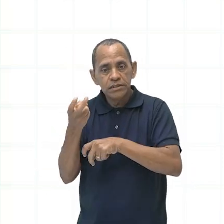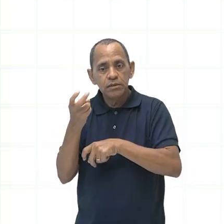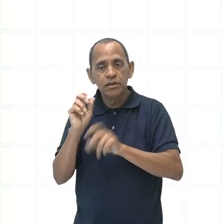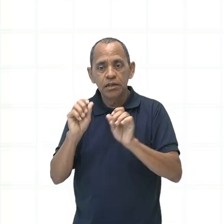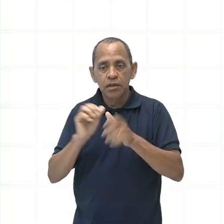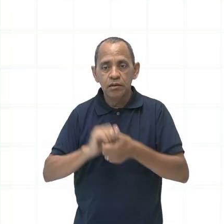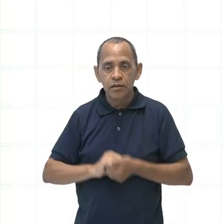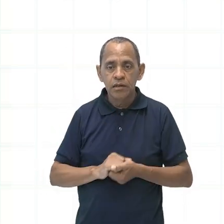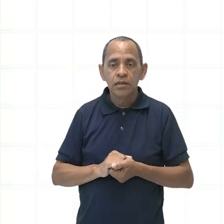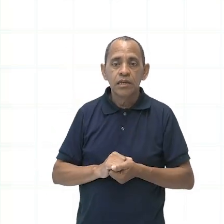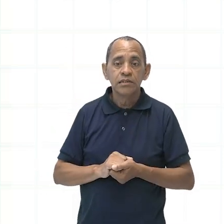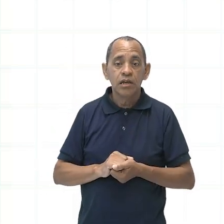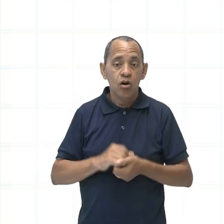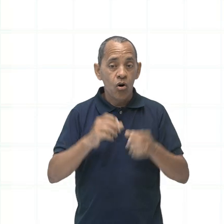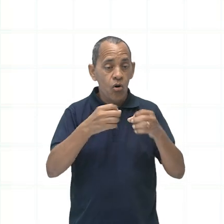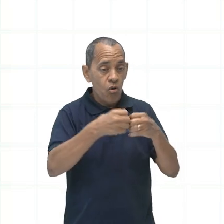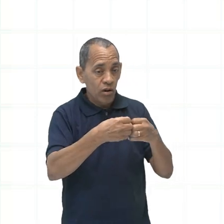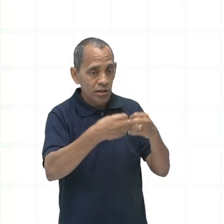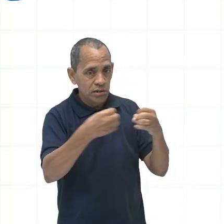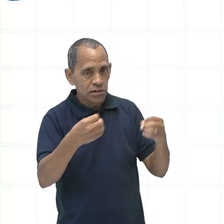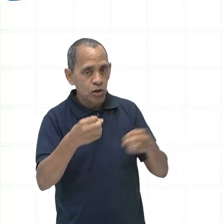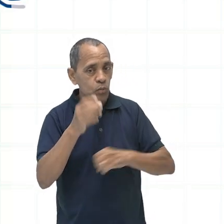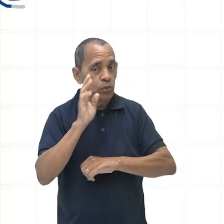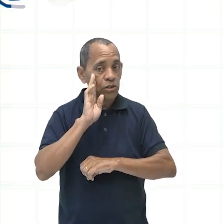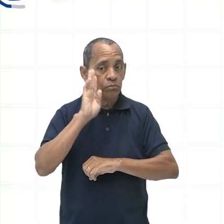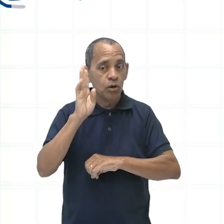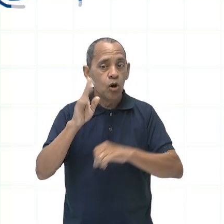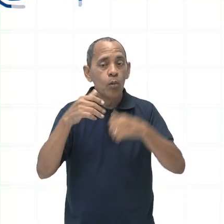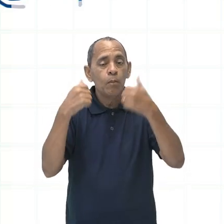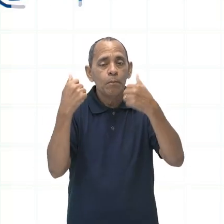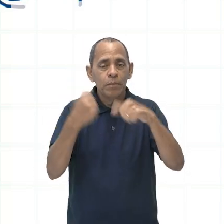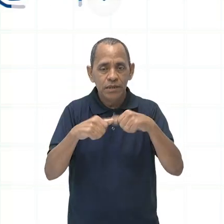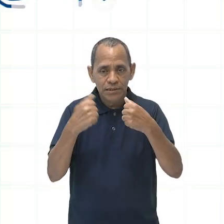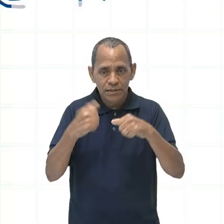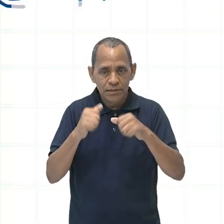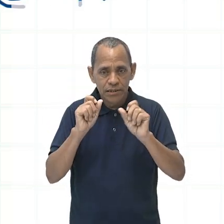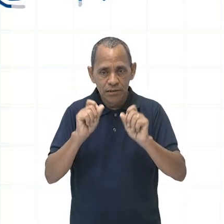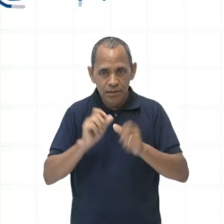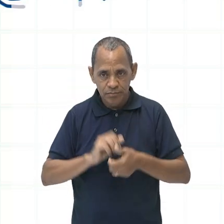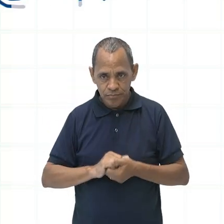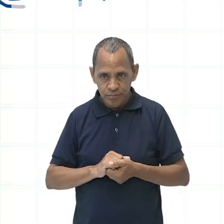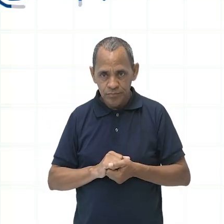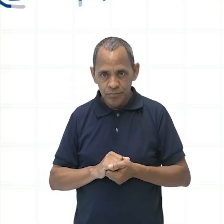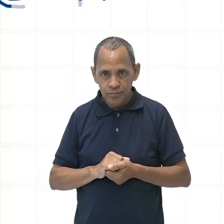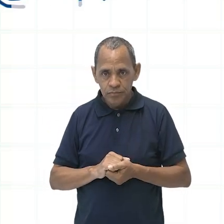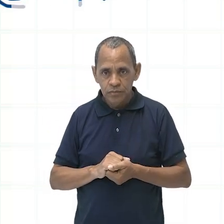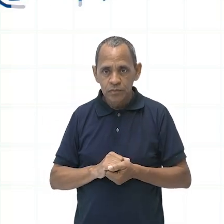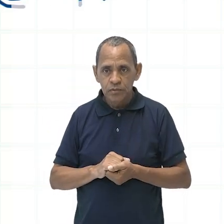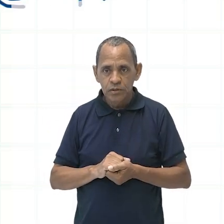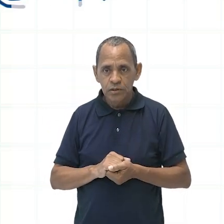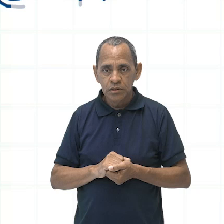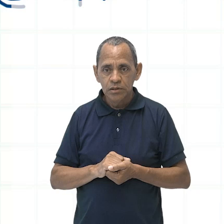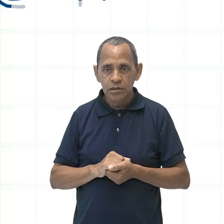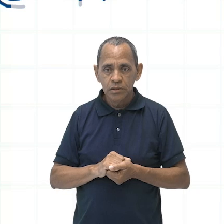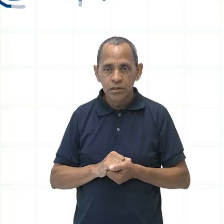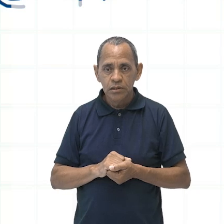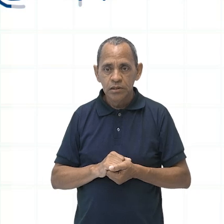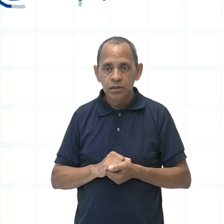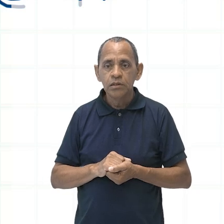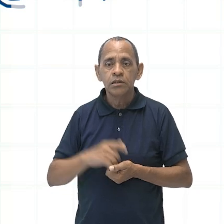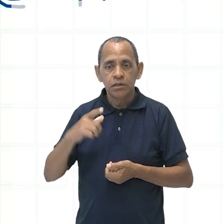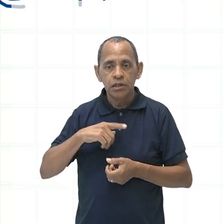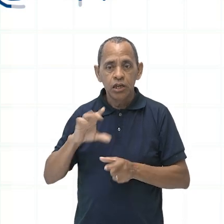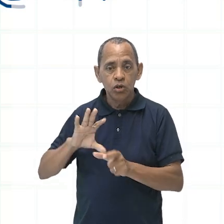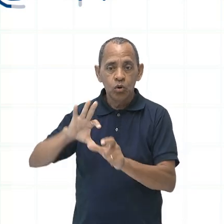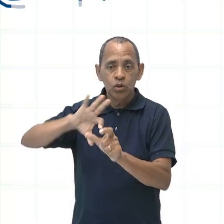verbal. Então, nota que essa é a minha oração principal. Precisará fazer a apresentação em público. Esta é a